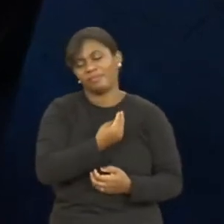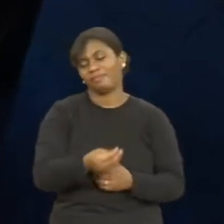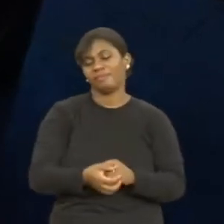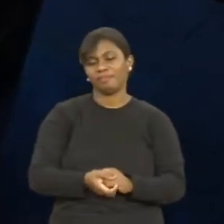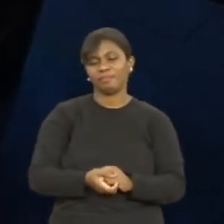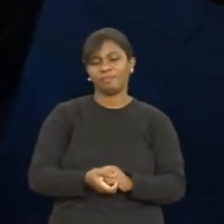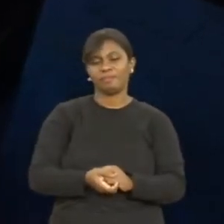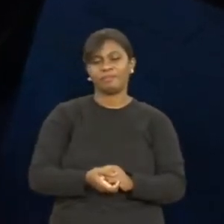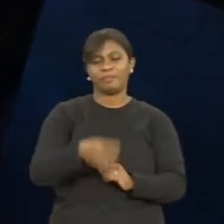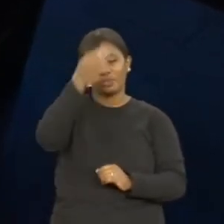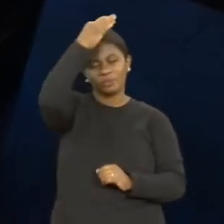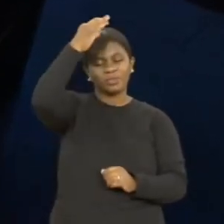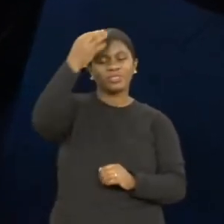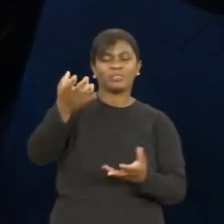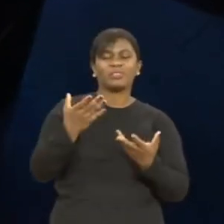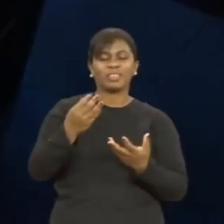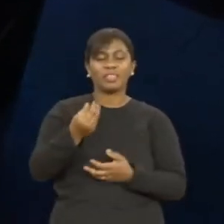Ele quer viver em você.